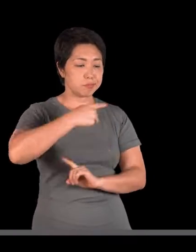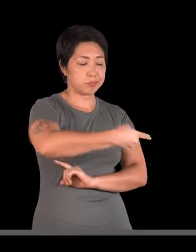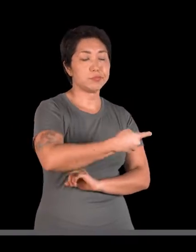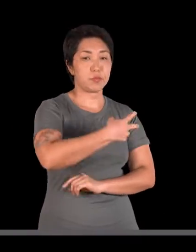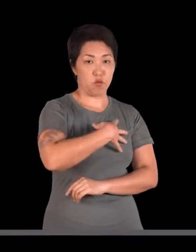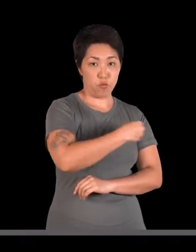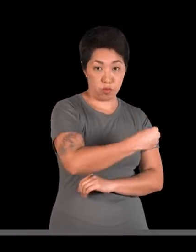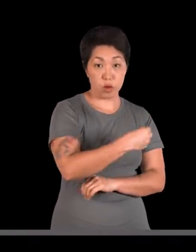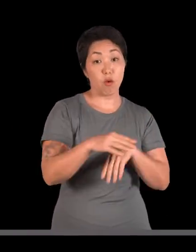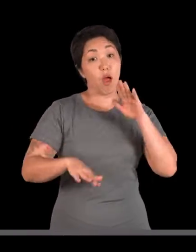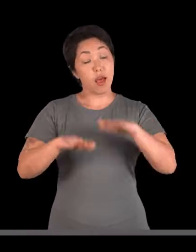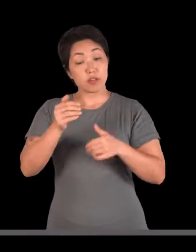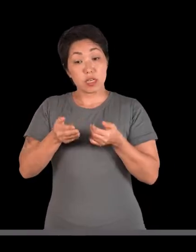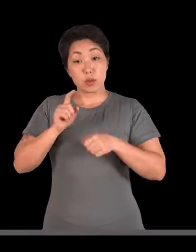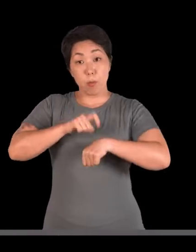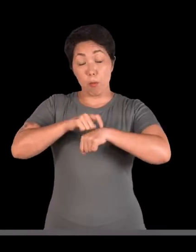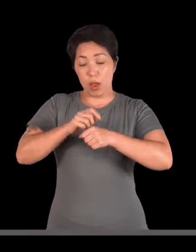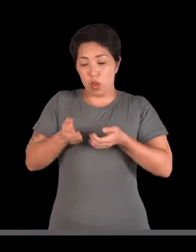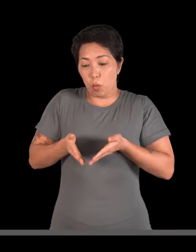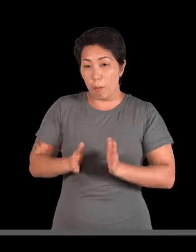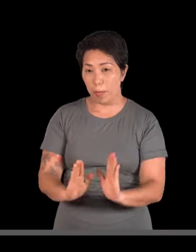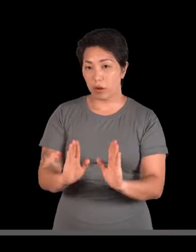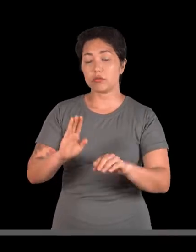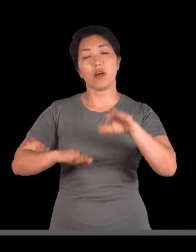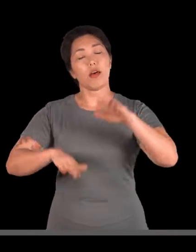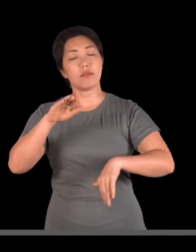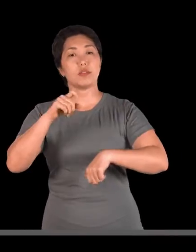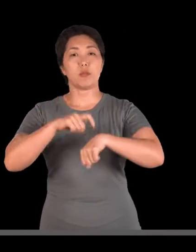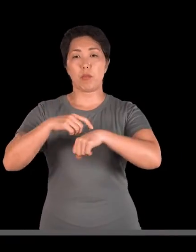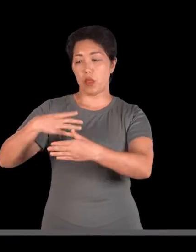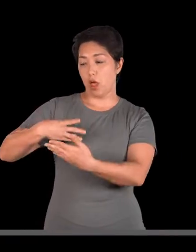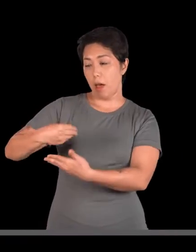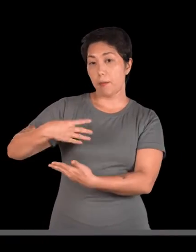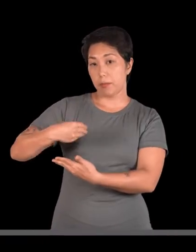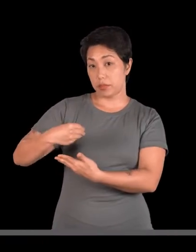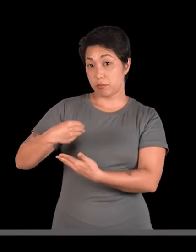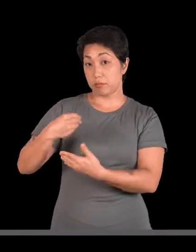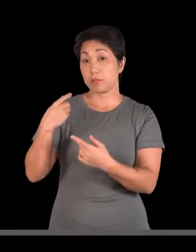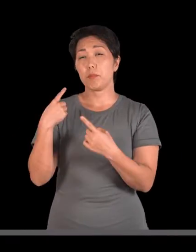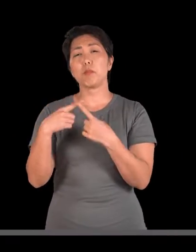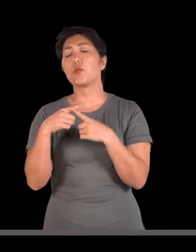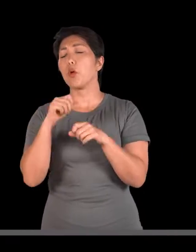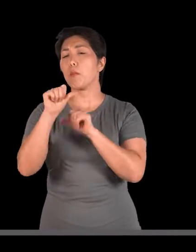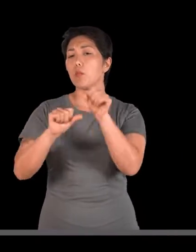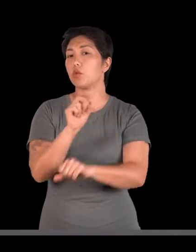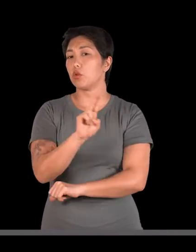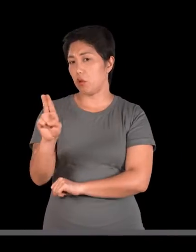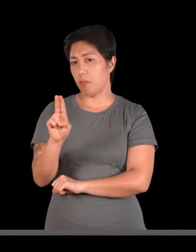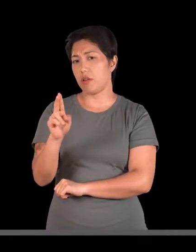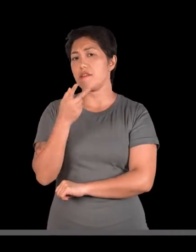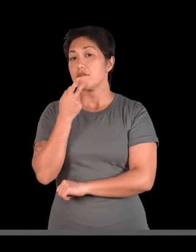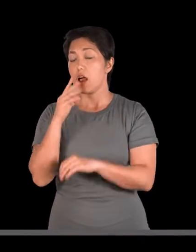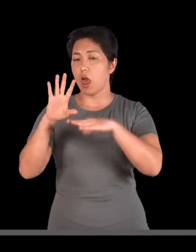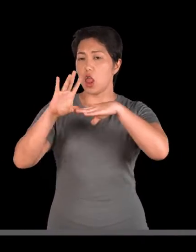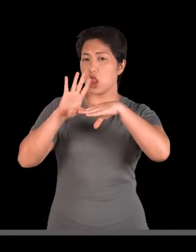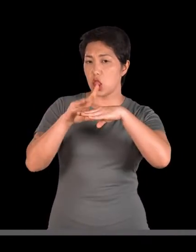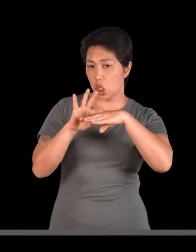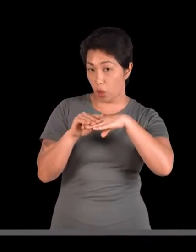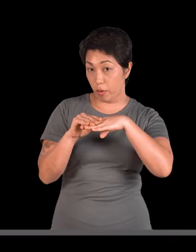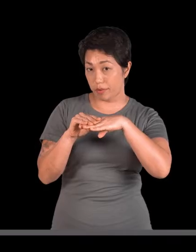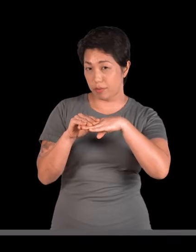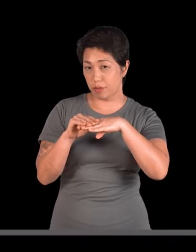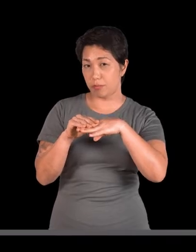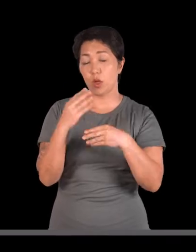às vezes na amamentação. Por que mudou-se? Porque essas doenças, muitas vezes, a gente fala de doença, estou falando